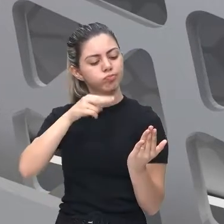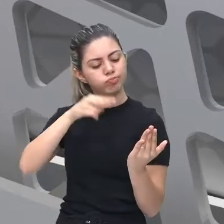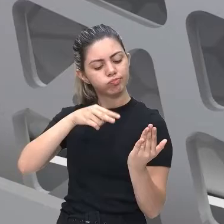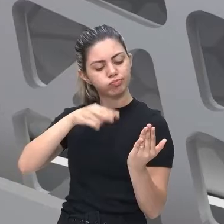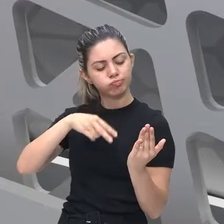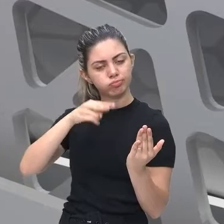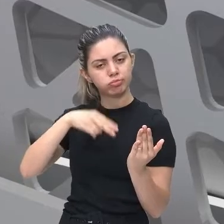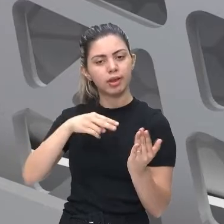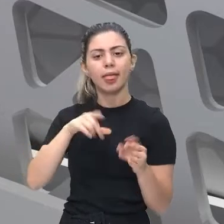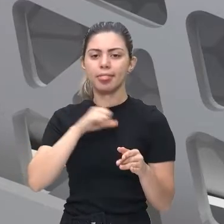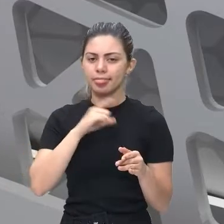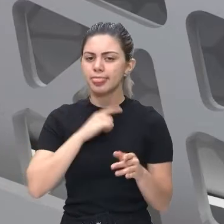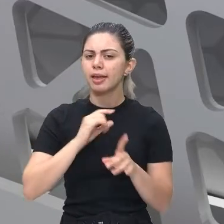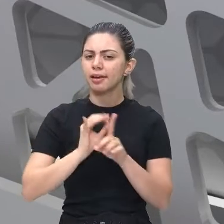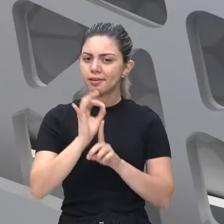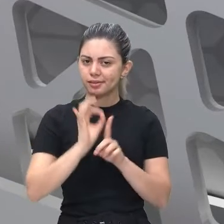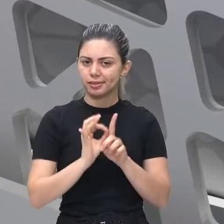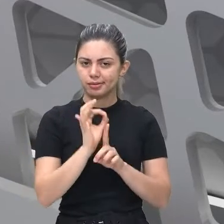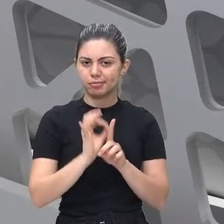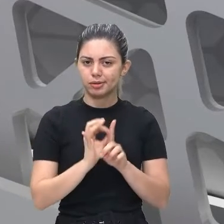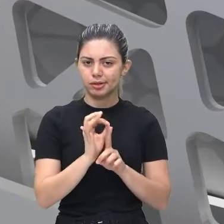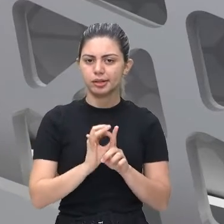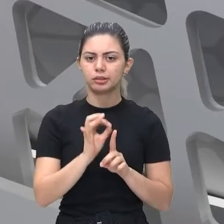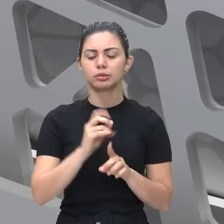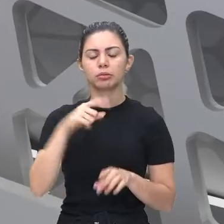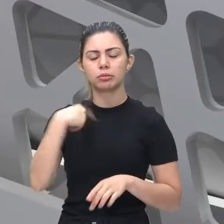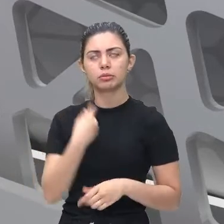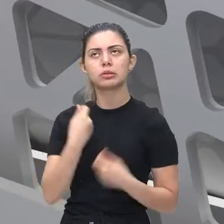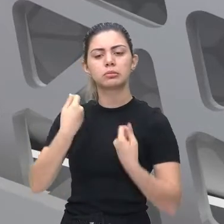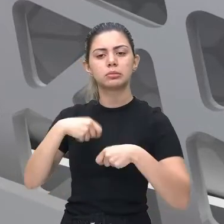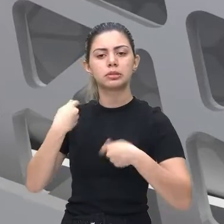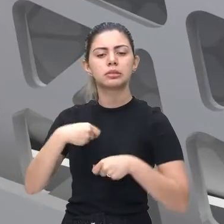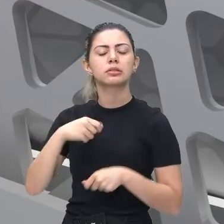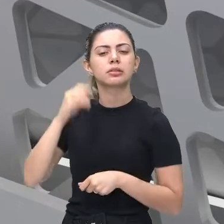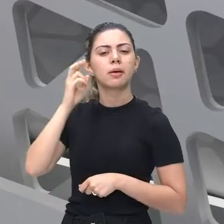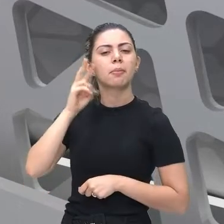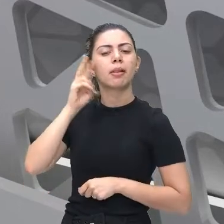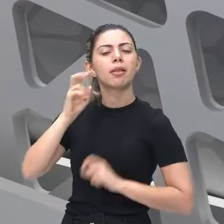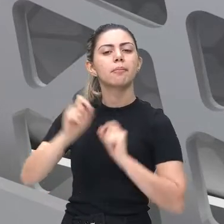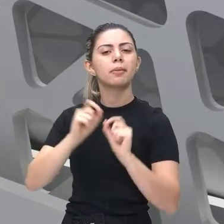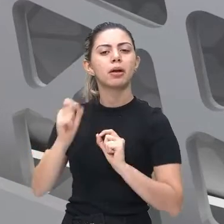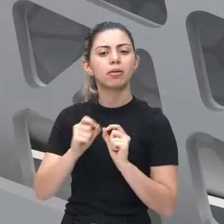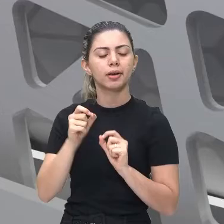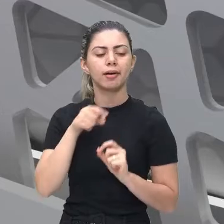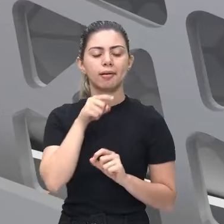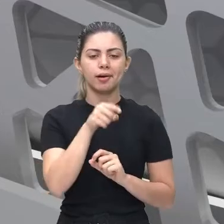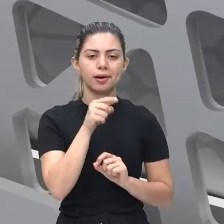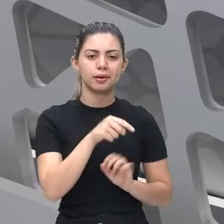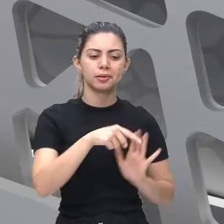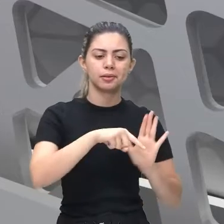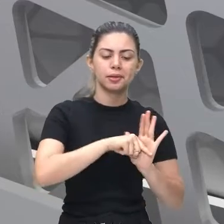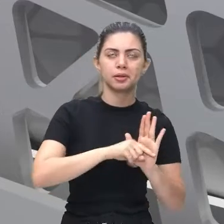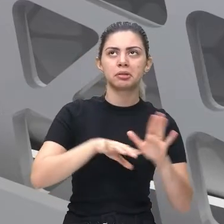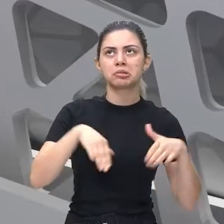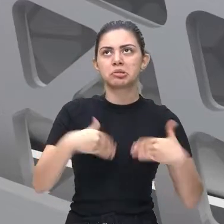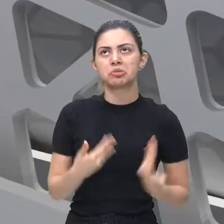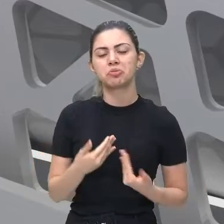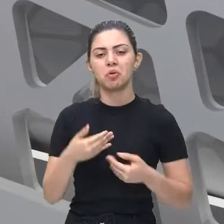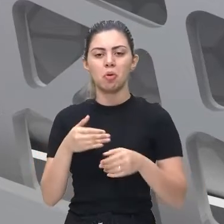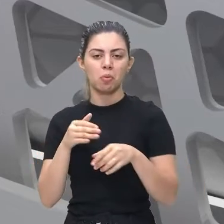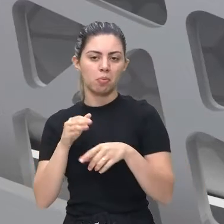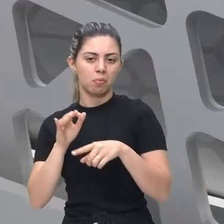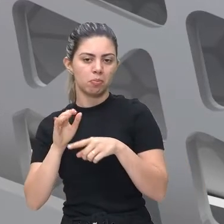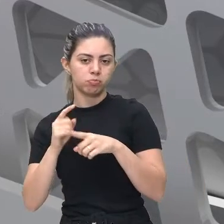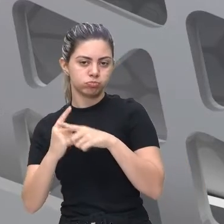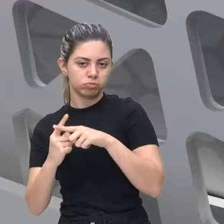leitura envolve temperatura, nós temos que lembrar que o sinal que está na frente do número,